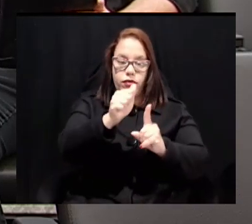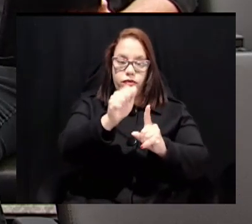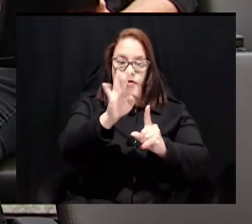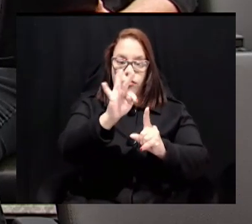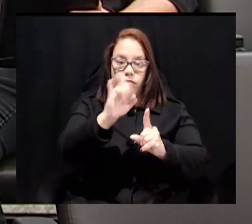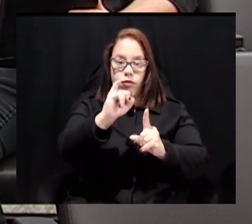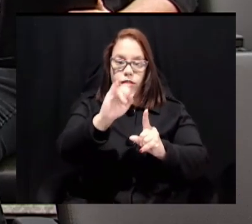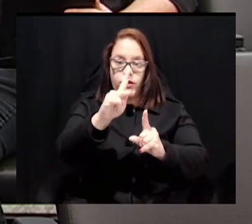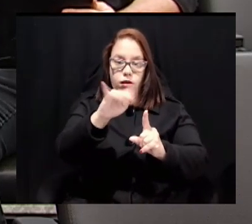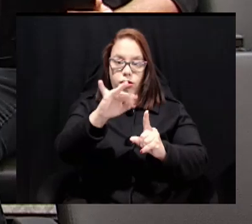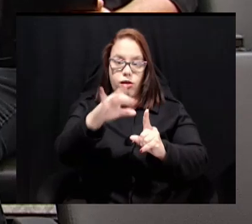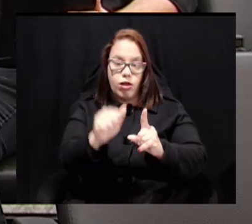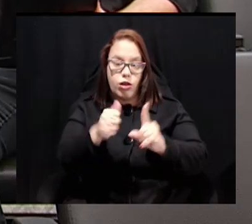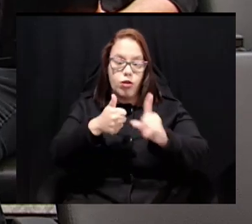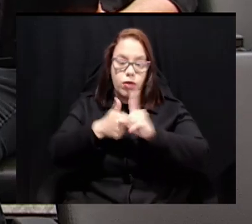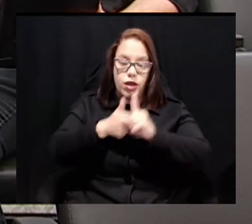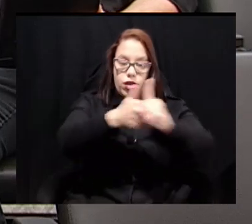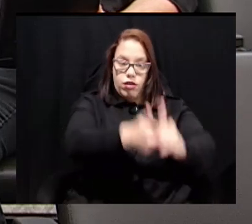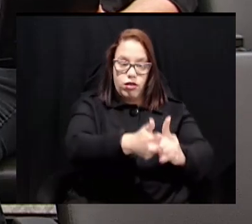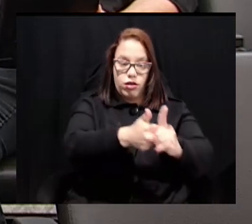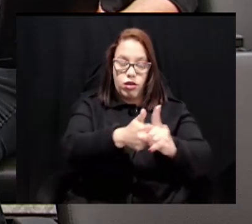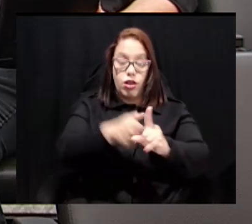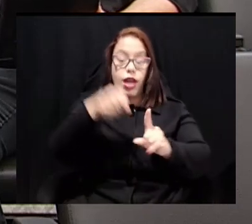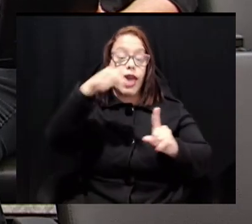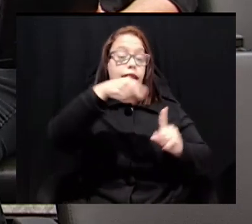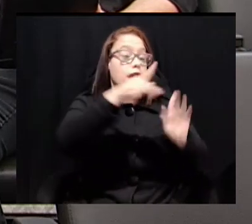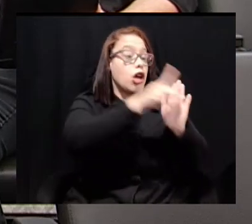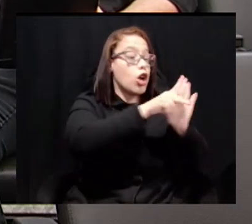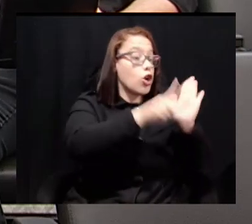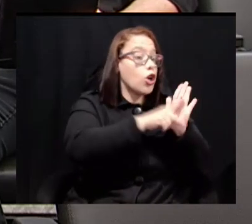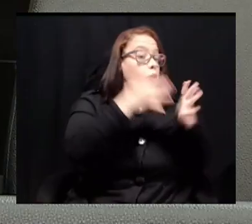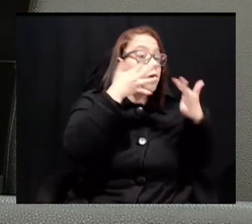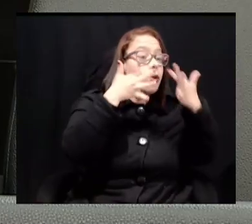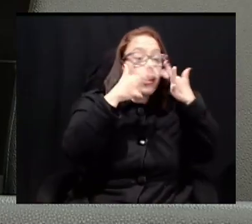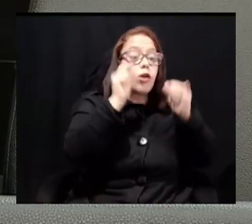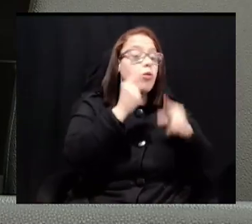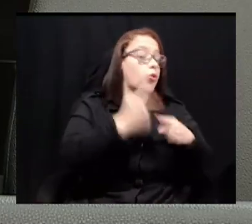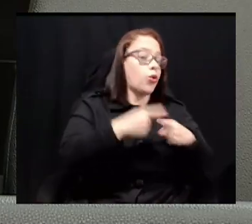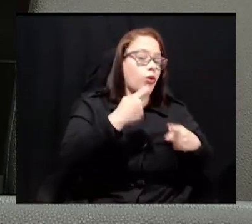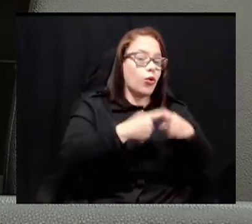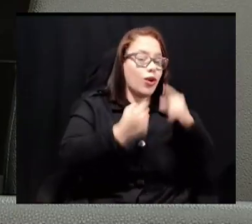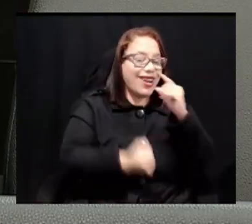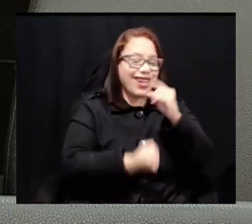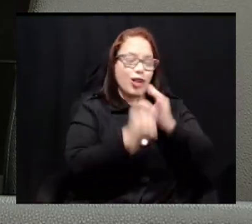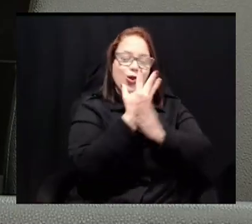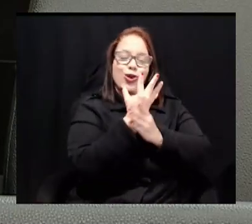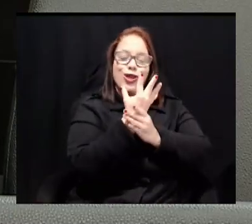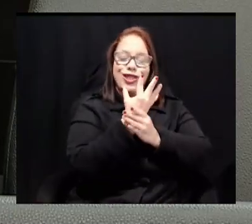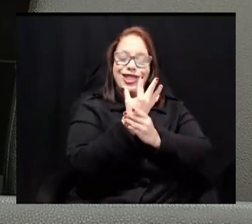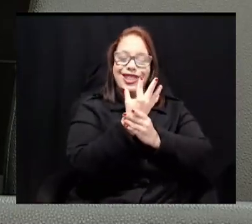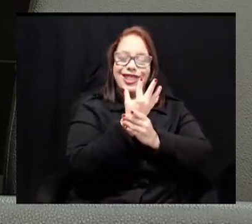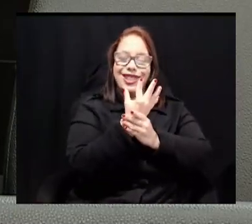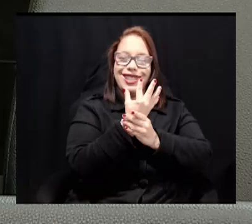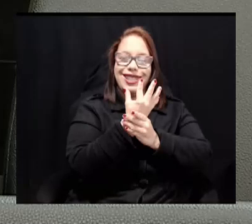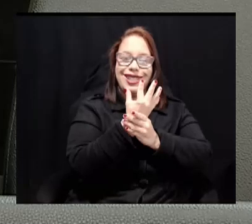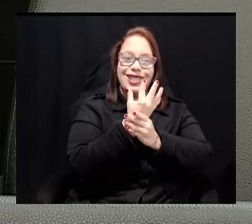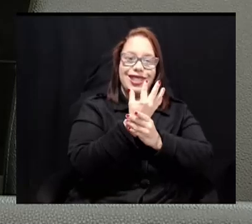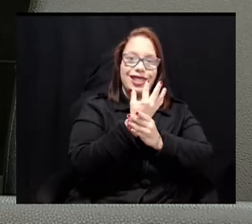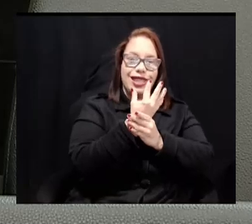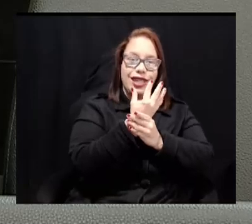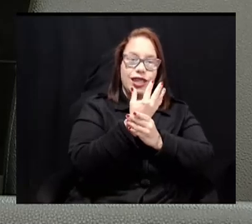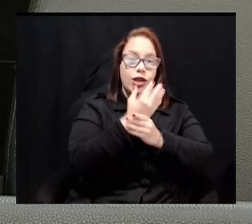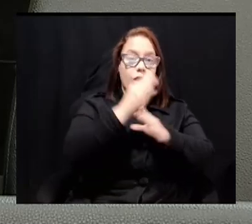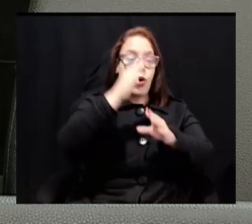autista. Olha, esse projeto é muito interessante porque ele nasce através de uma homenagem que